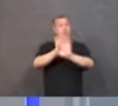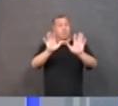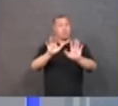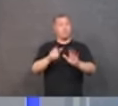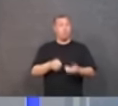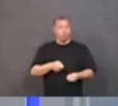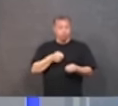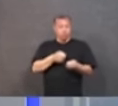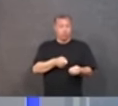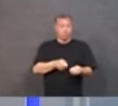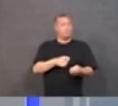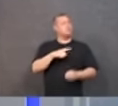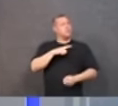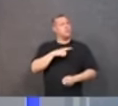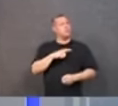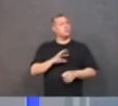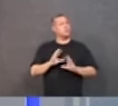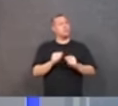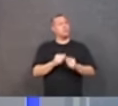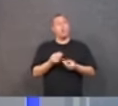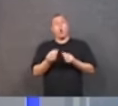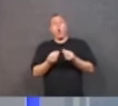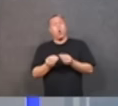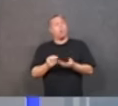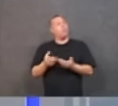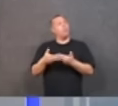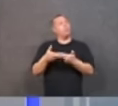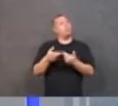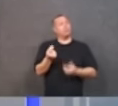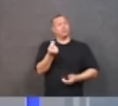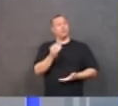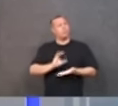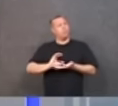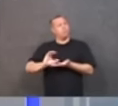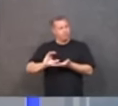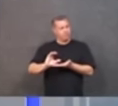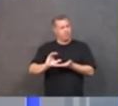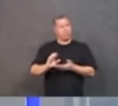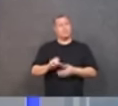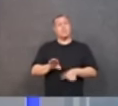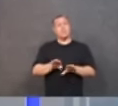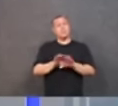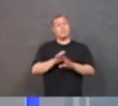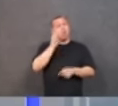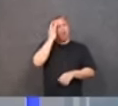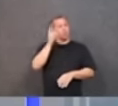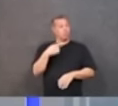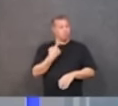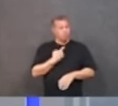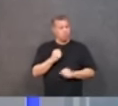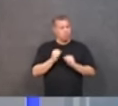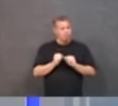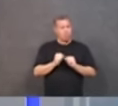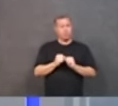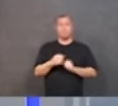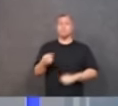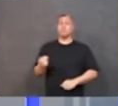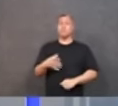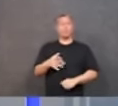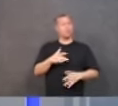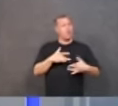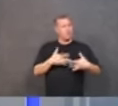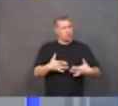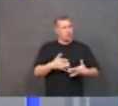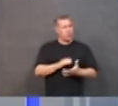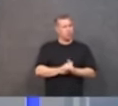aplicação dos recursos. Também acredito que nós podemos ter novas ações de buscar